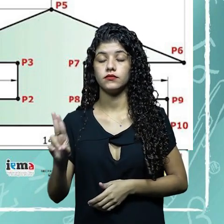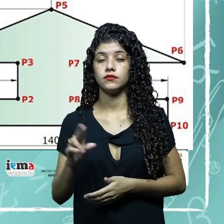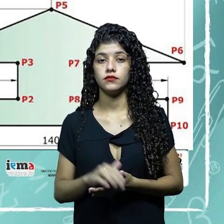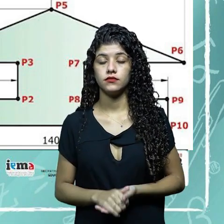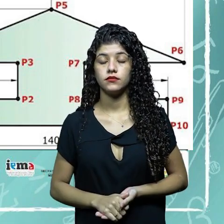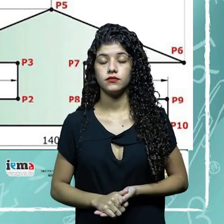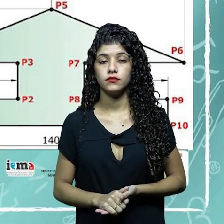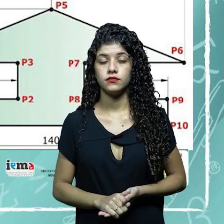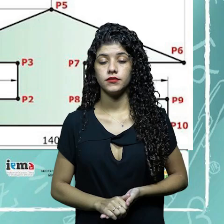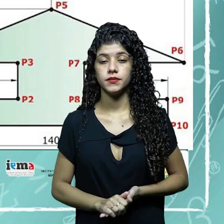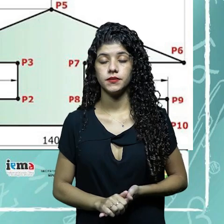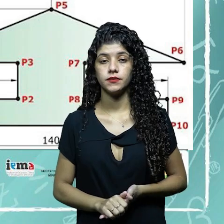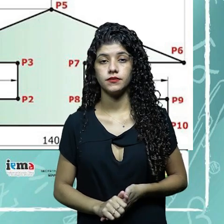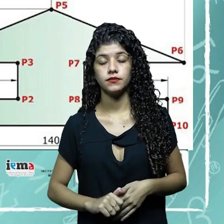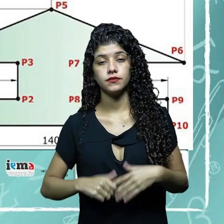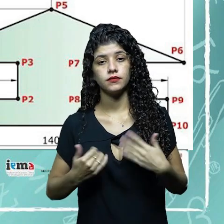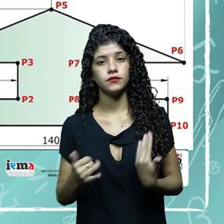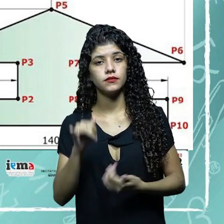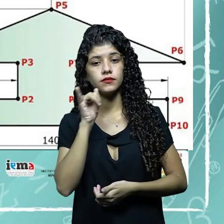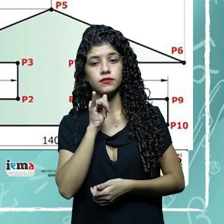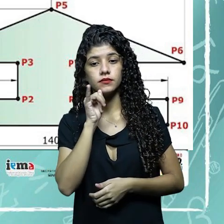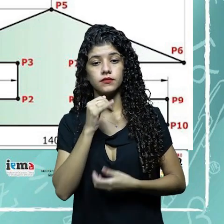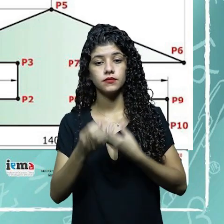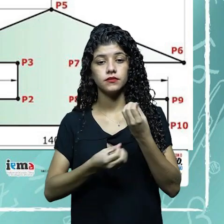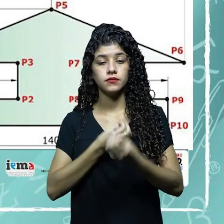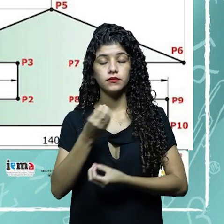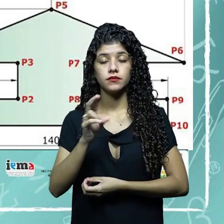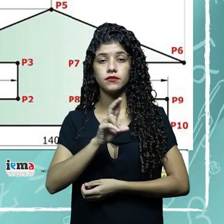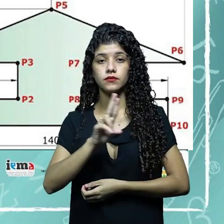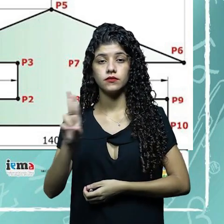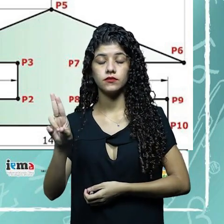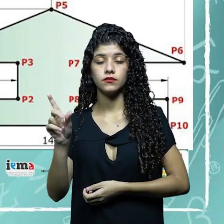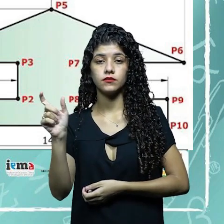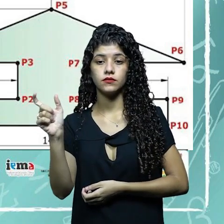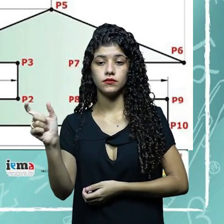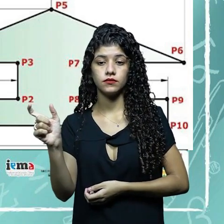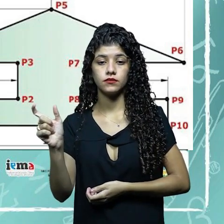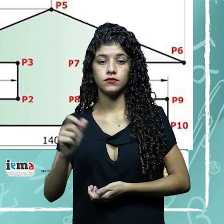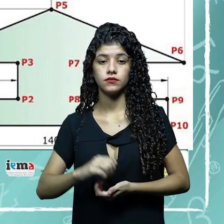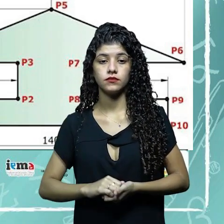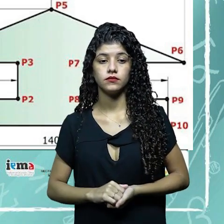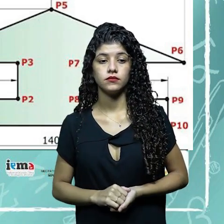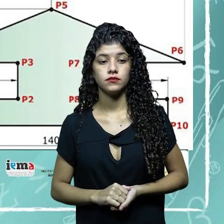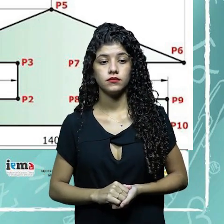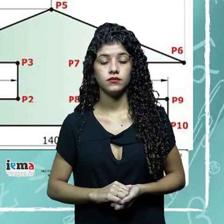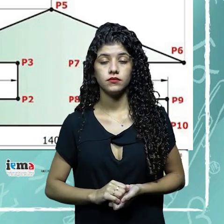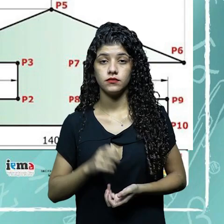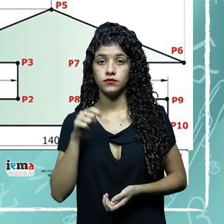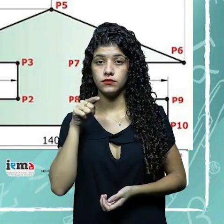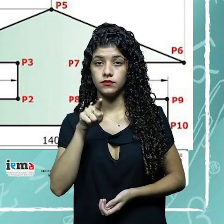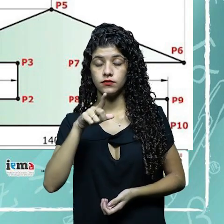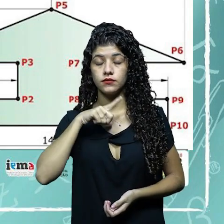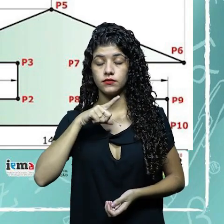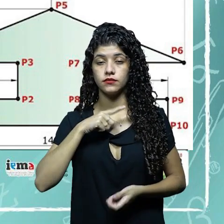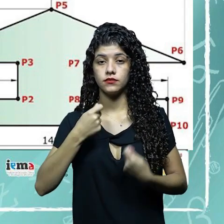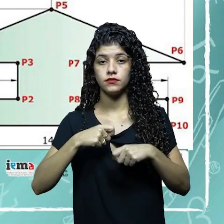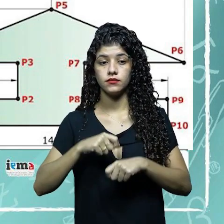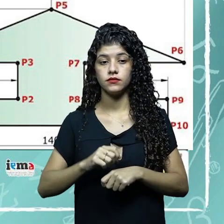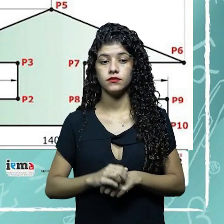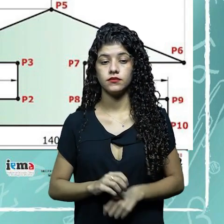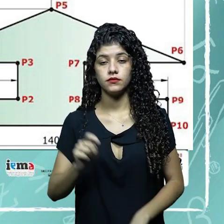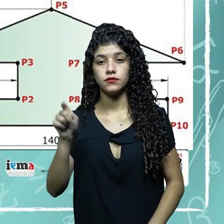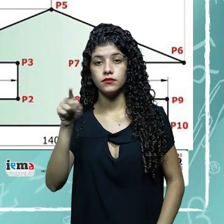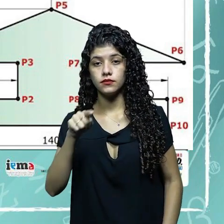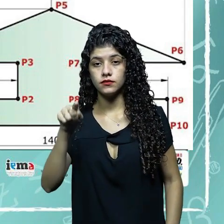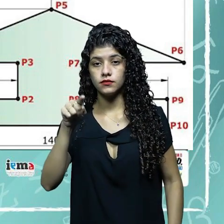relativa. Aí aqui, por exemplo, como é que é a nomenclatura dela? A nomenclatura você vai ter que colocar um arroba, você vai clicar, por exemplo,